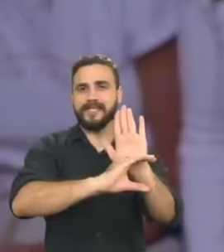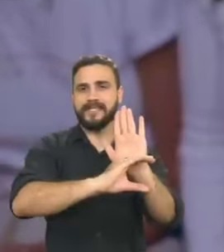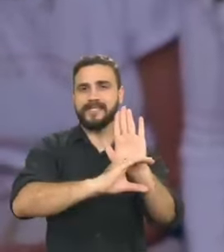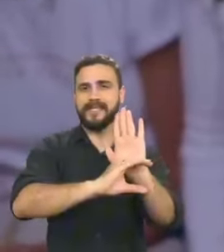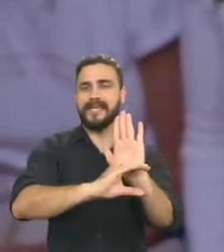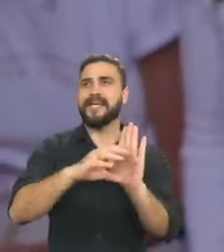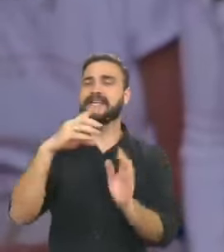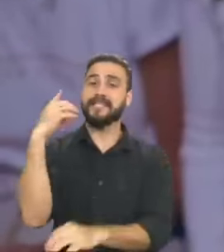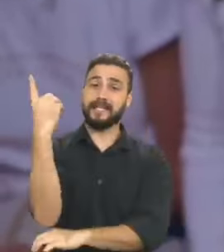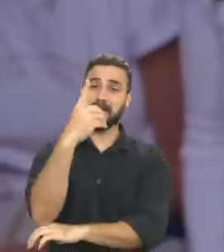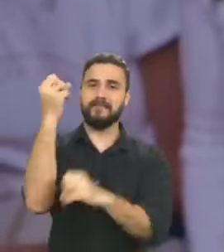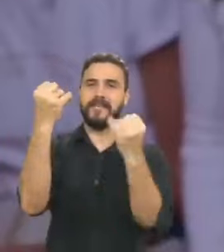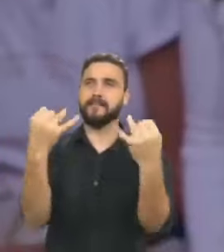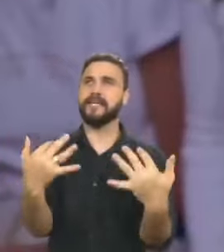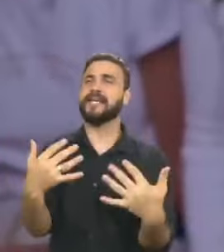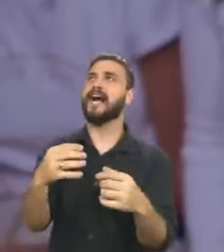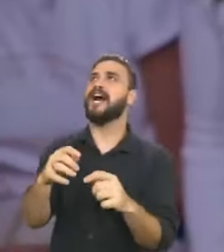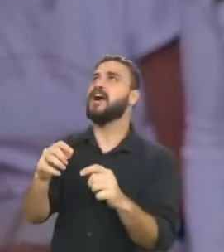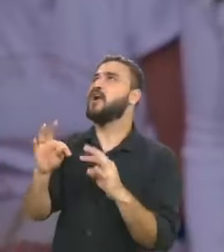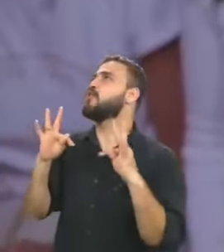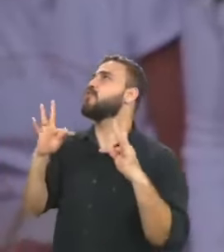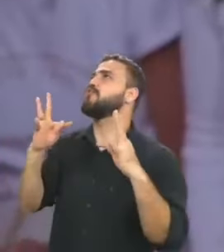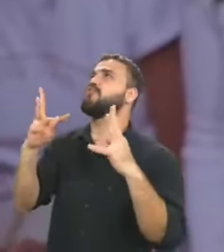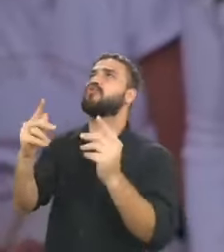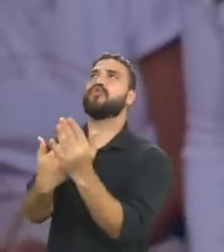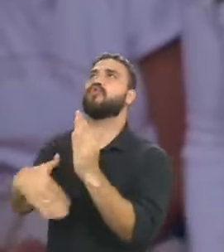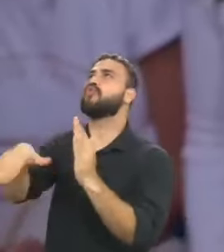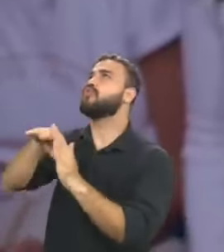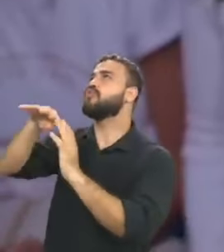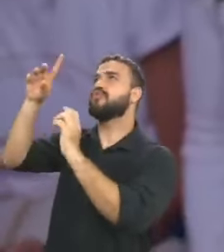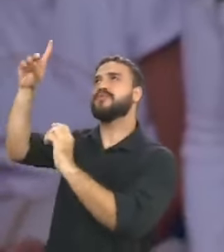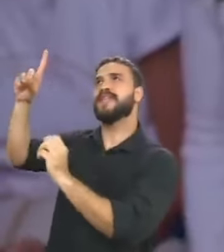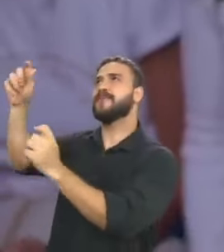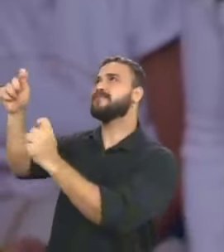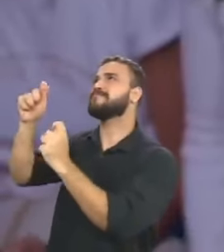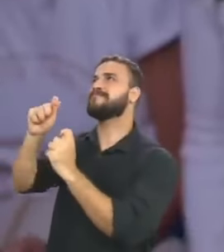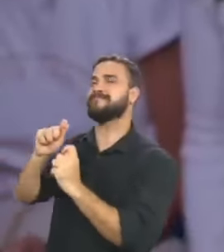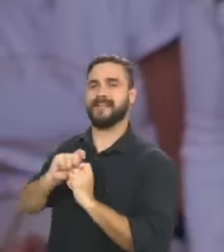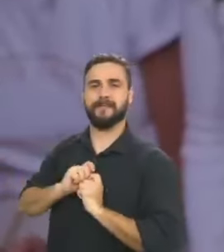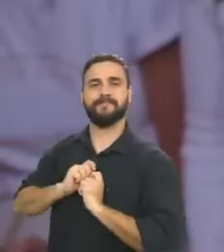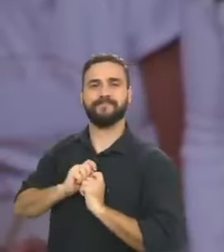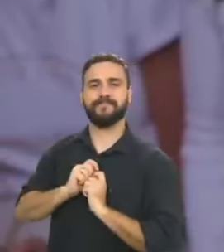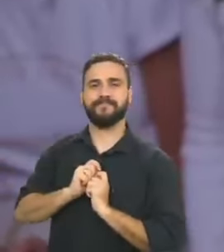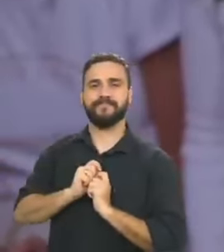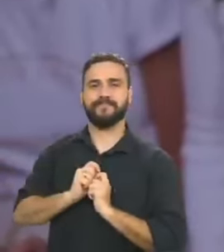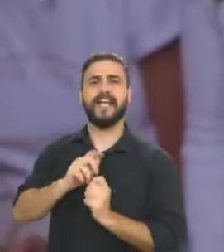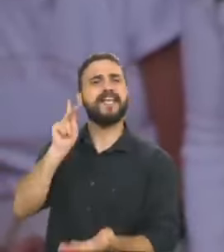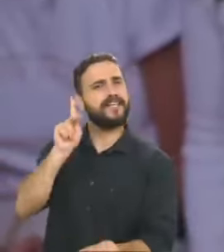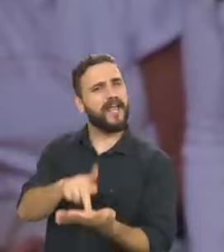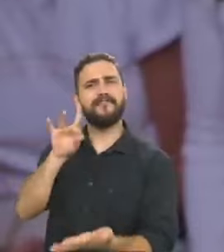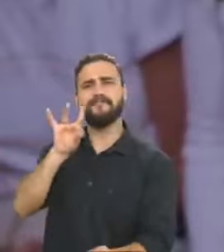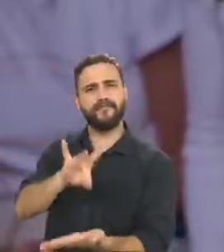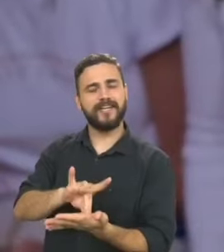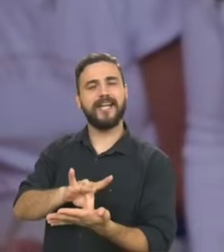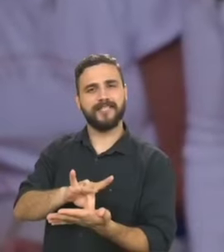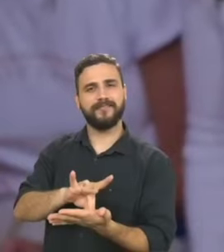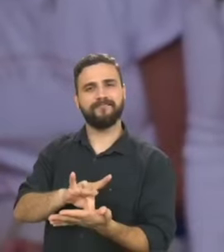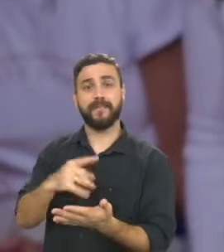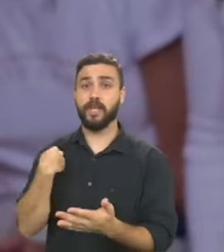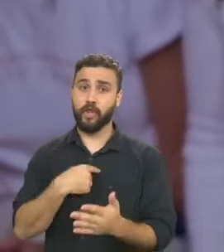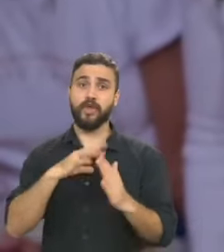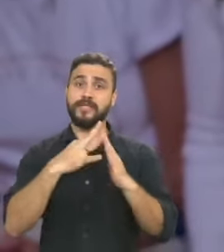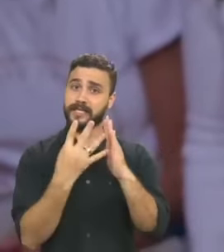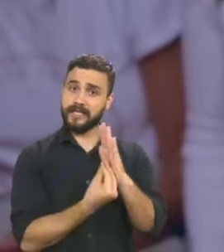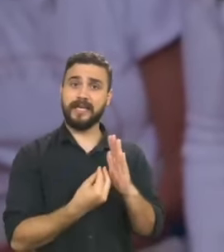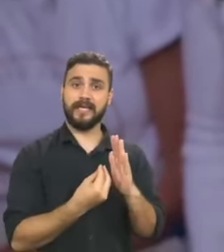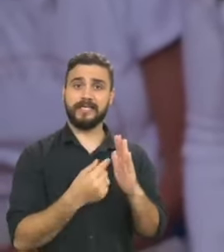se tudo vem de ti? Então, o nosso Deus, Ele supre as necessidades desse missionário no campo. O que nós temos que fazer, de fato, é